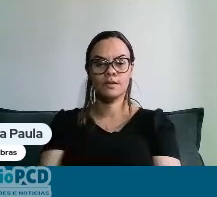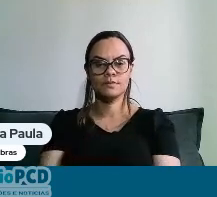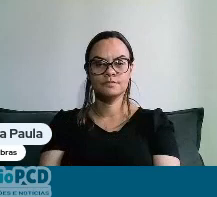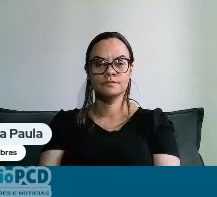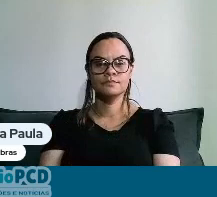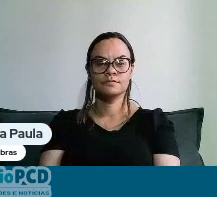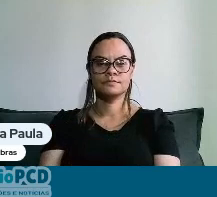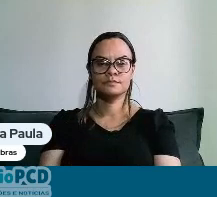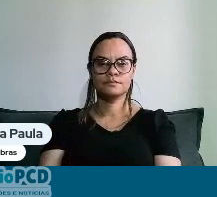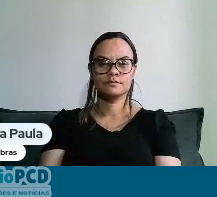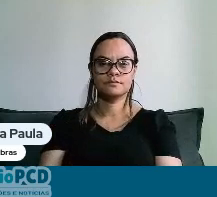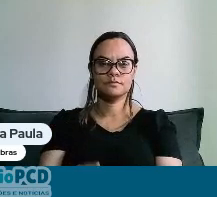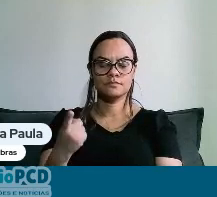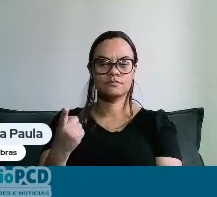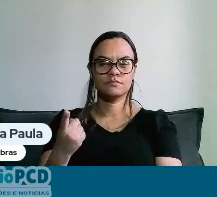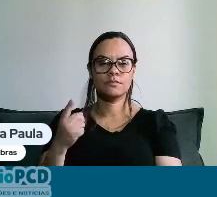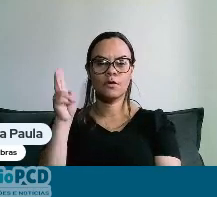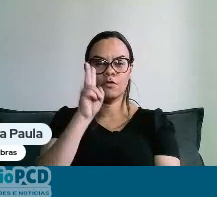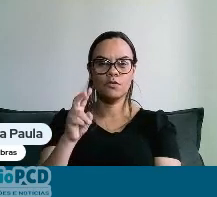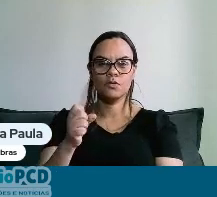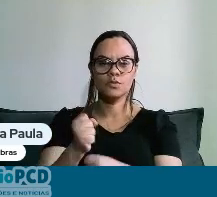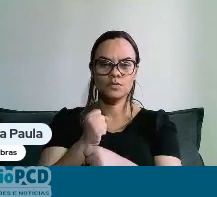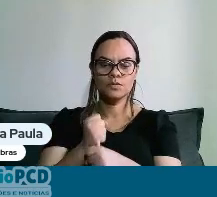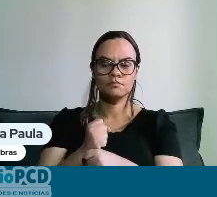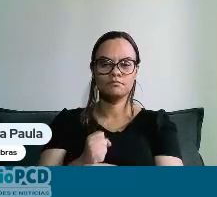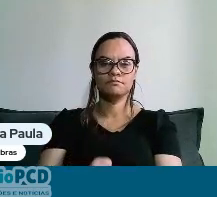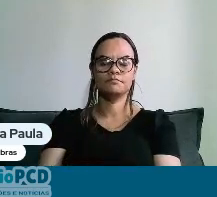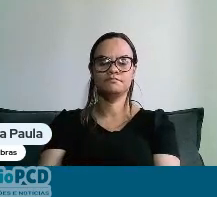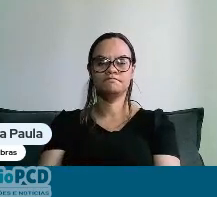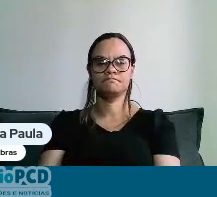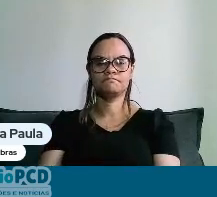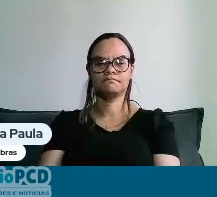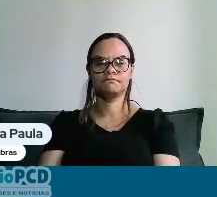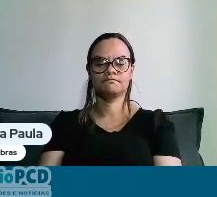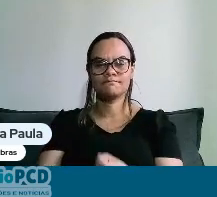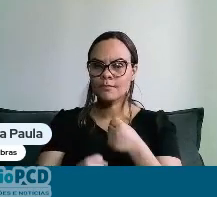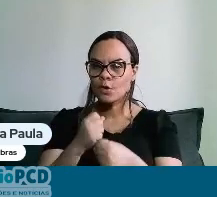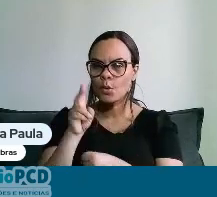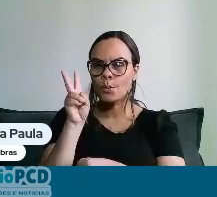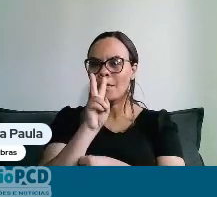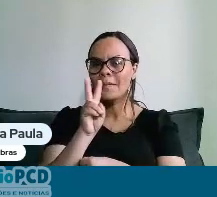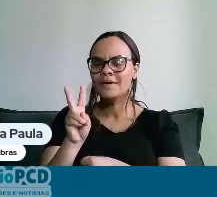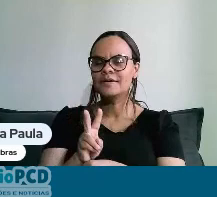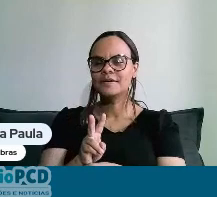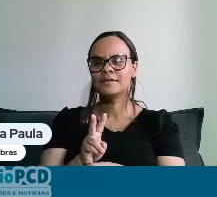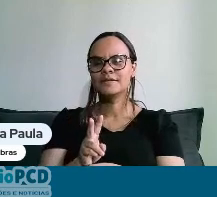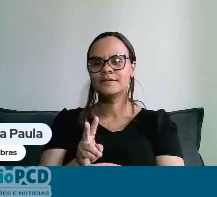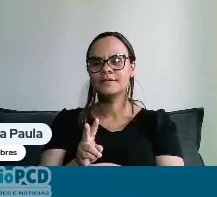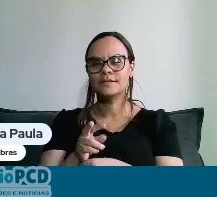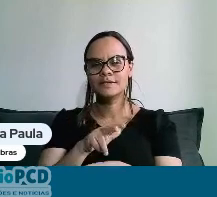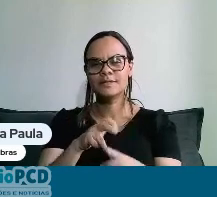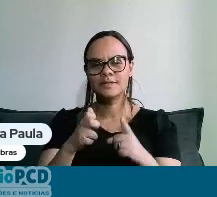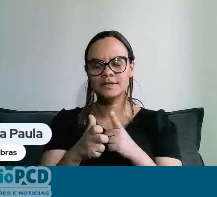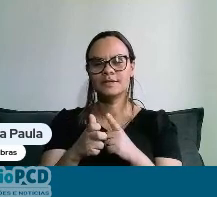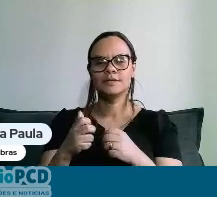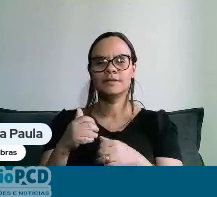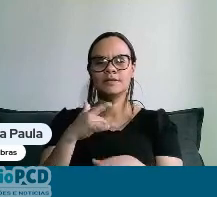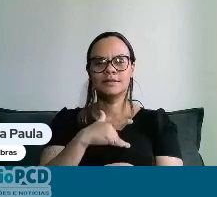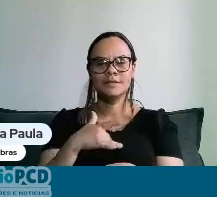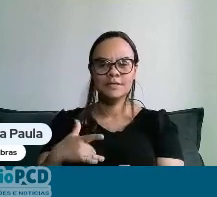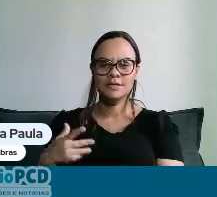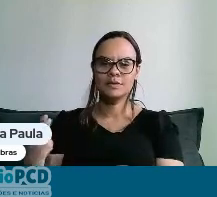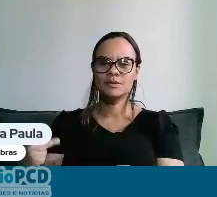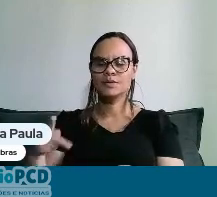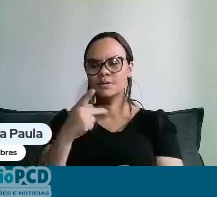pelo menos uma vez por ano. Creatinina e o parcial de urina pelo menos uma vez por ano, que eu acho que do ponto de vista de saúde pública, do ponto de vista